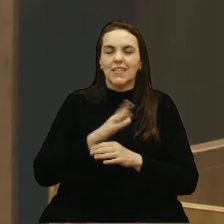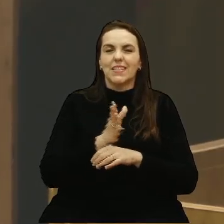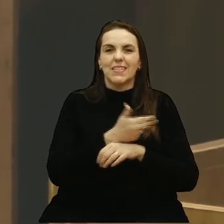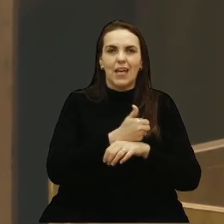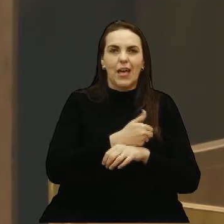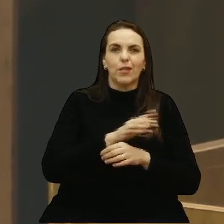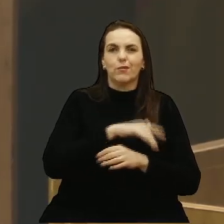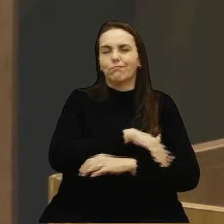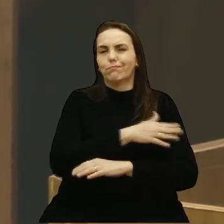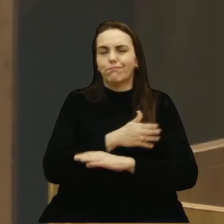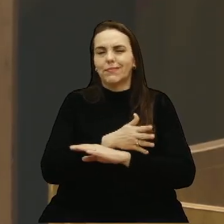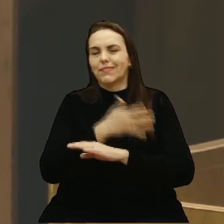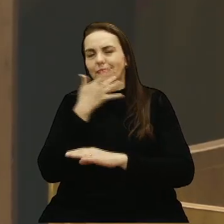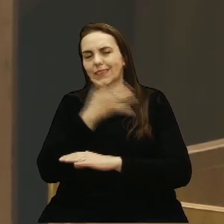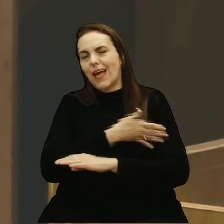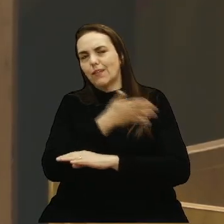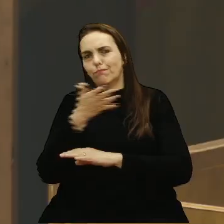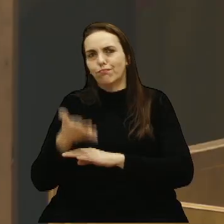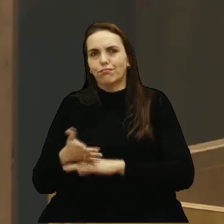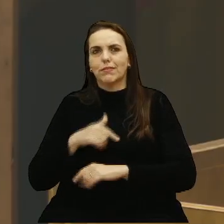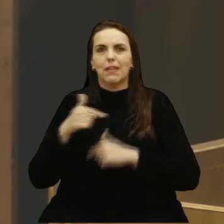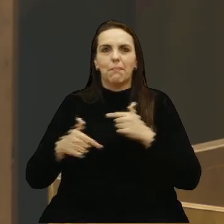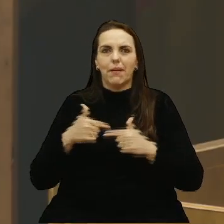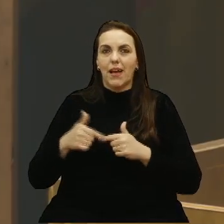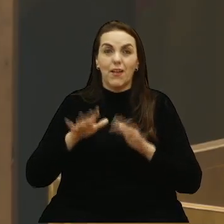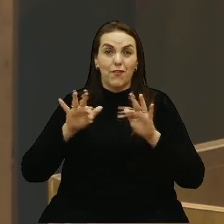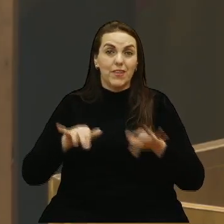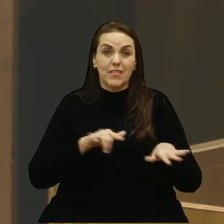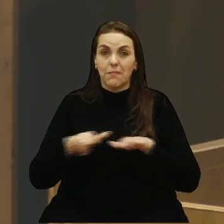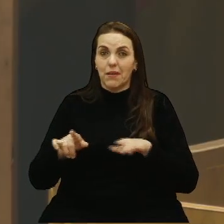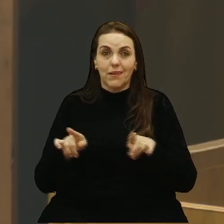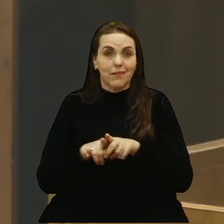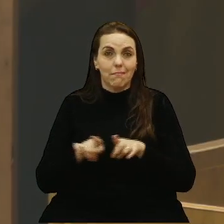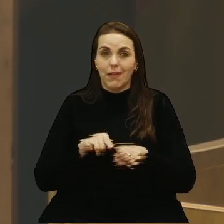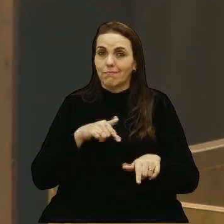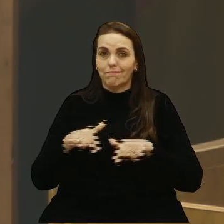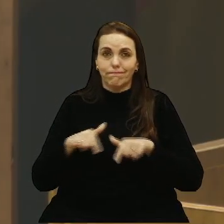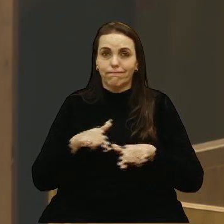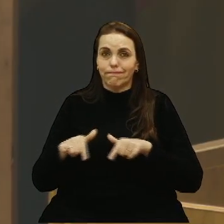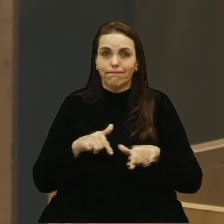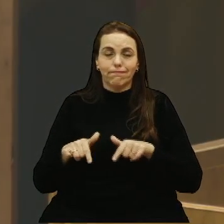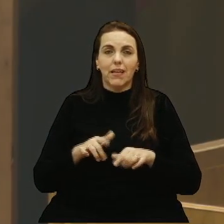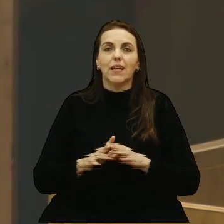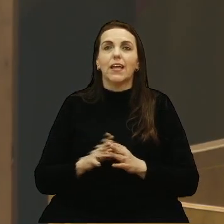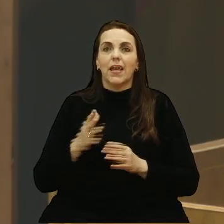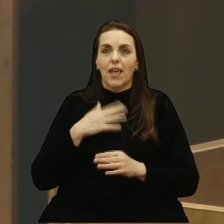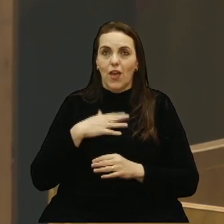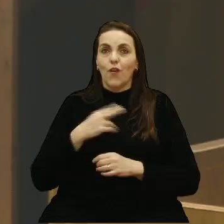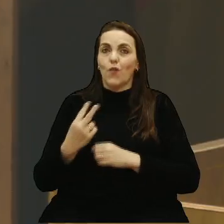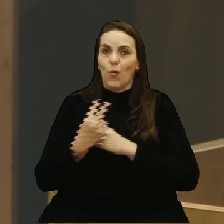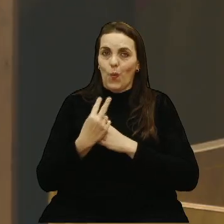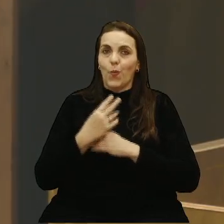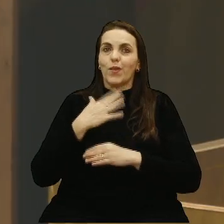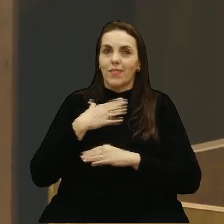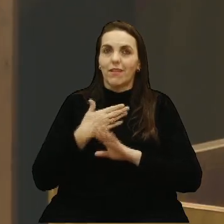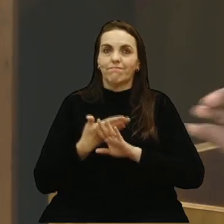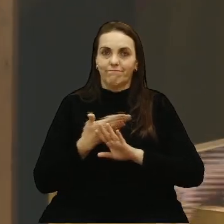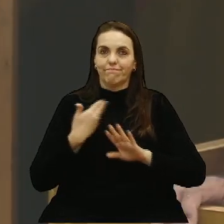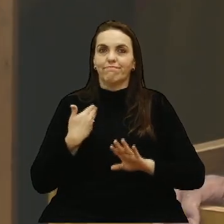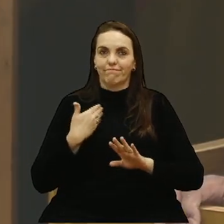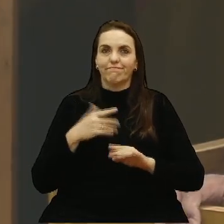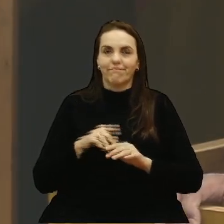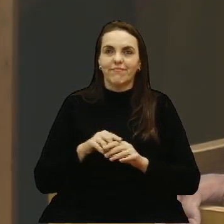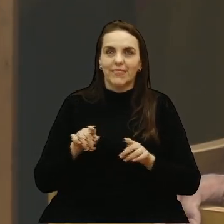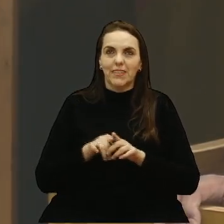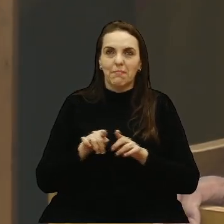final de semana, então eu já vinha preparado para isso e também vou cuidar disso, que quando eu me afastar e dar